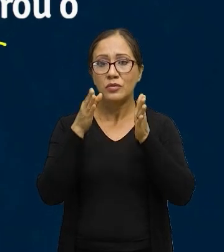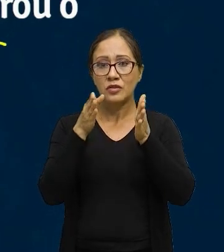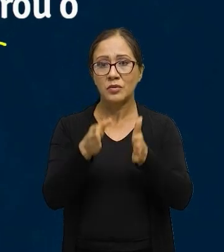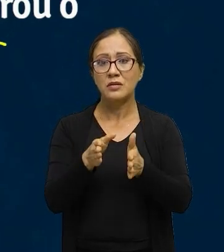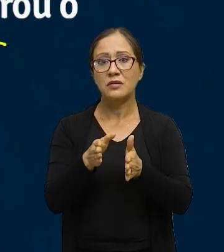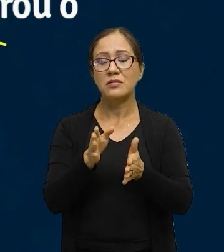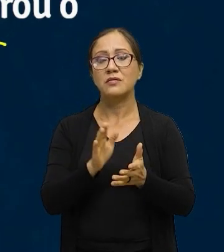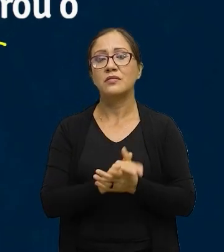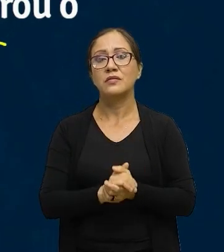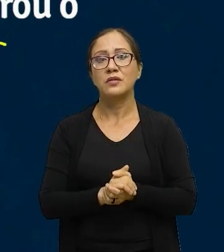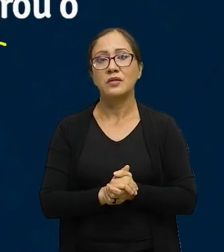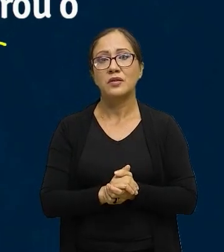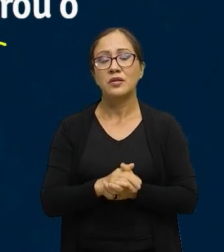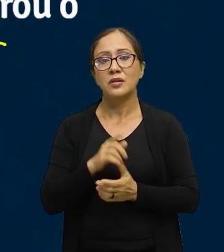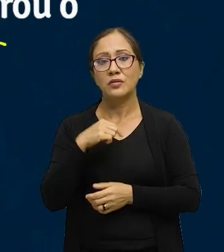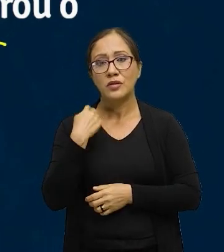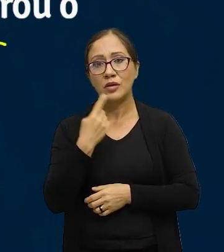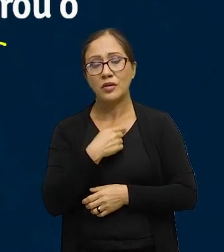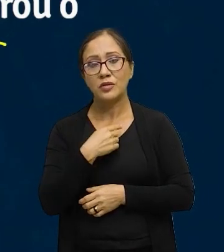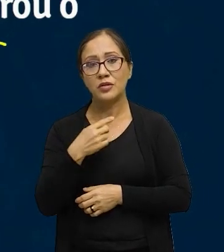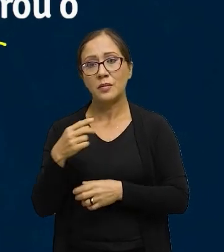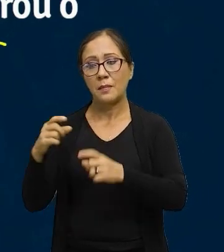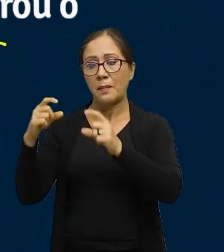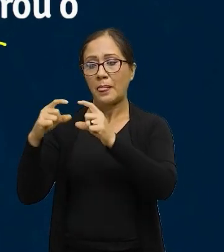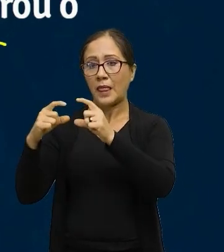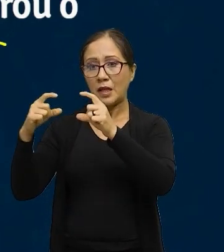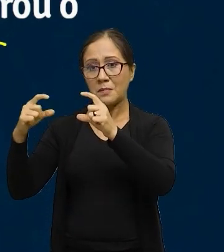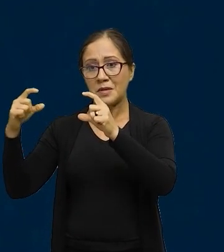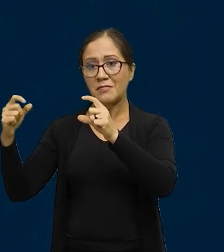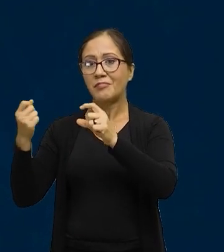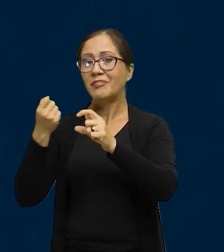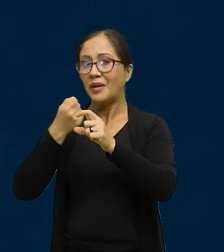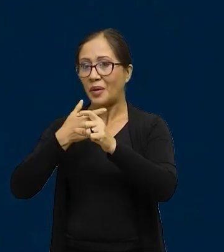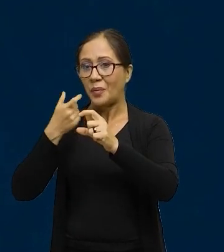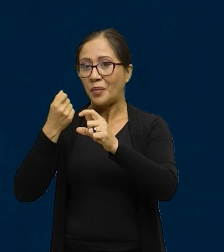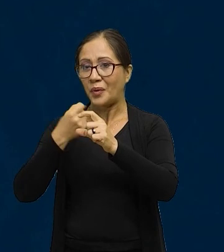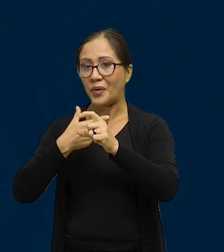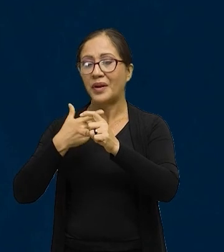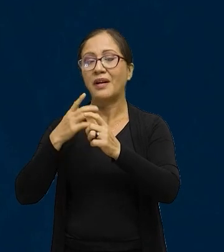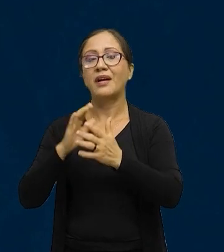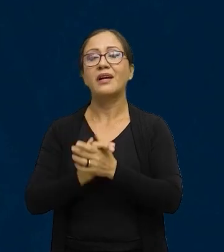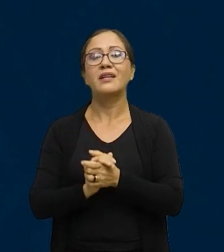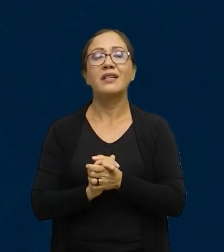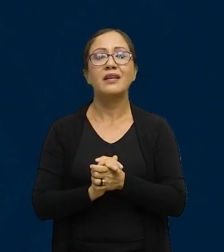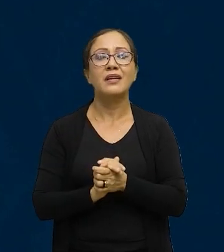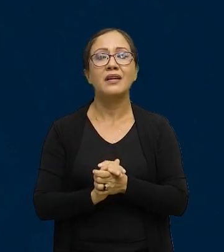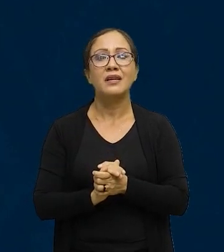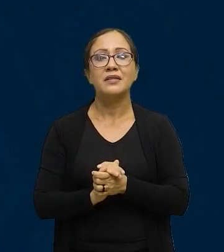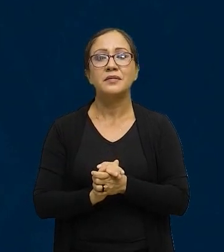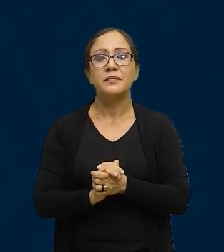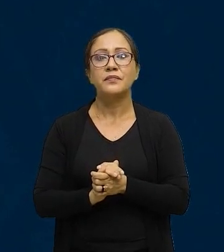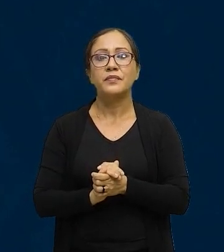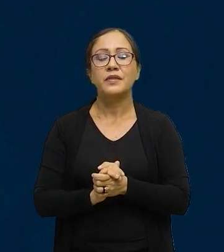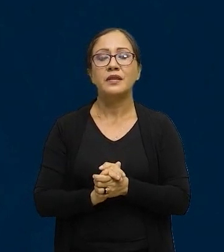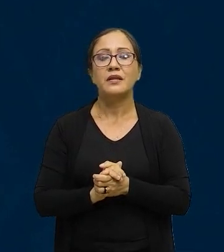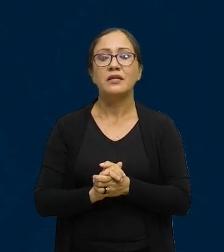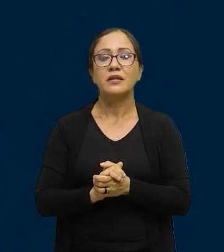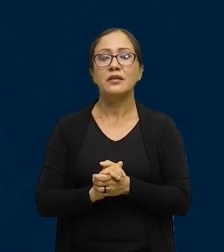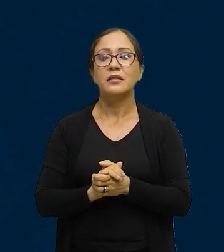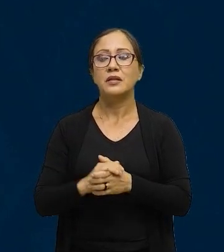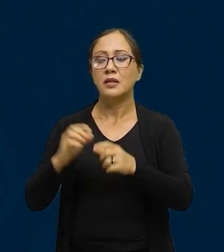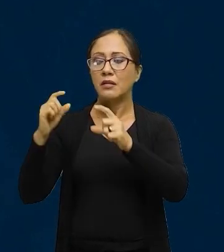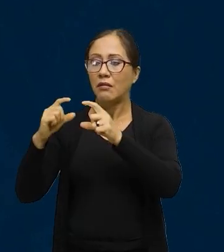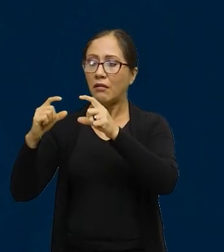Então, vimos que a tirinha é bem-humorada e a tirinha, ela